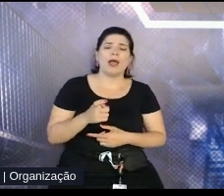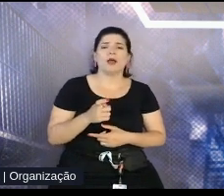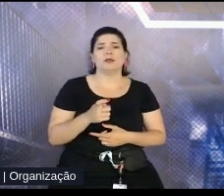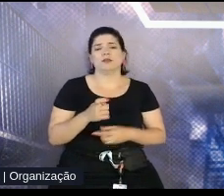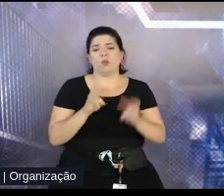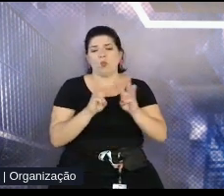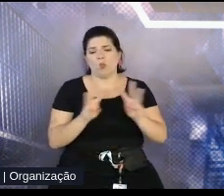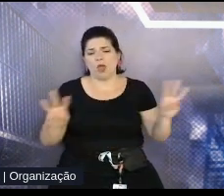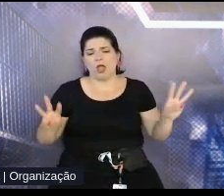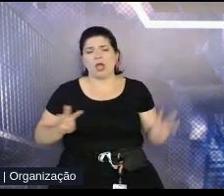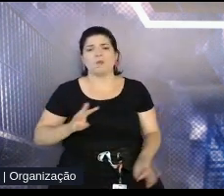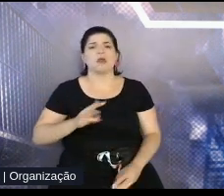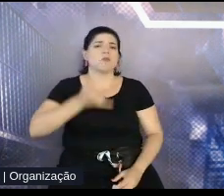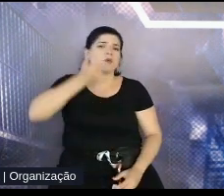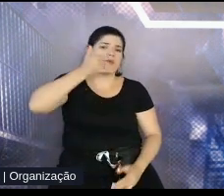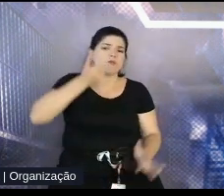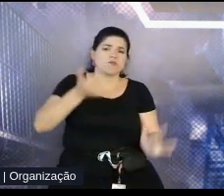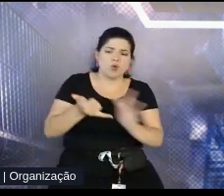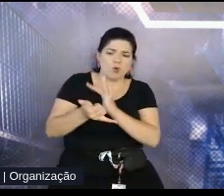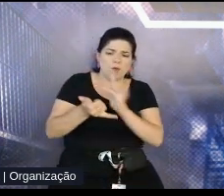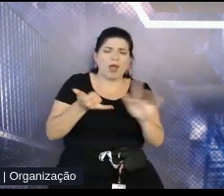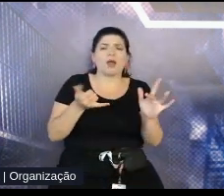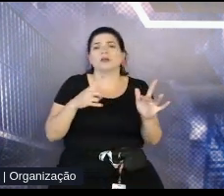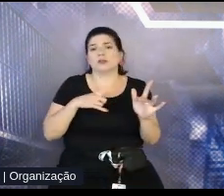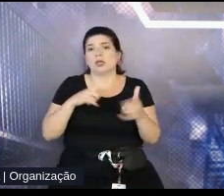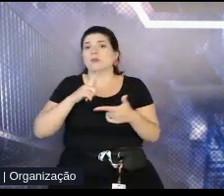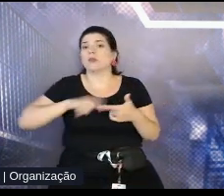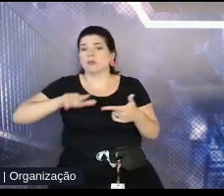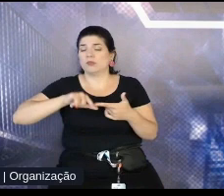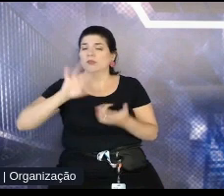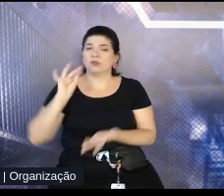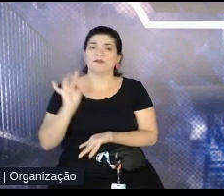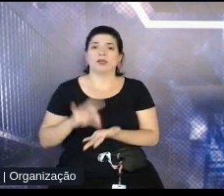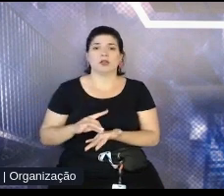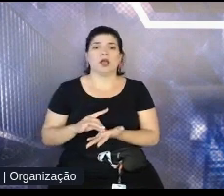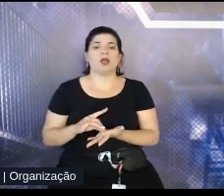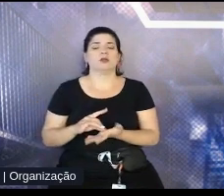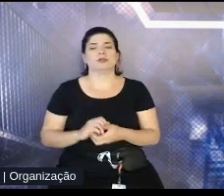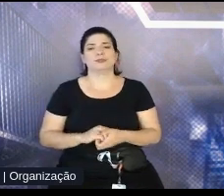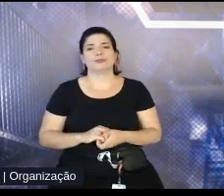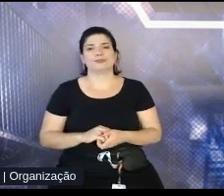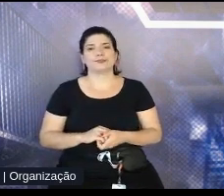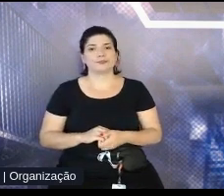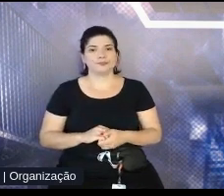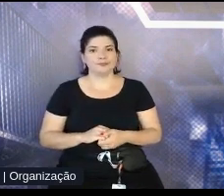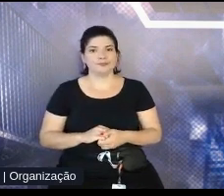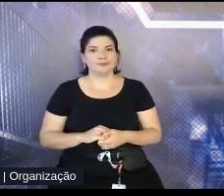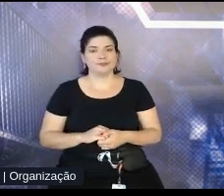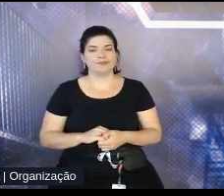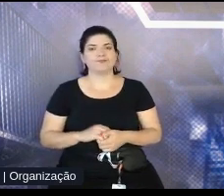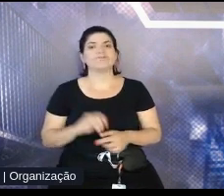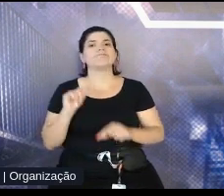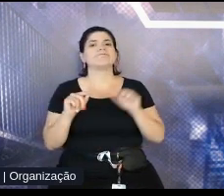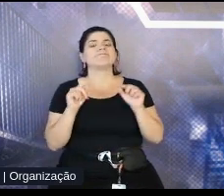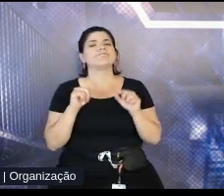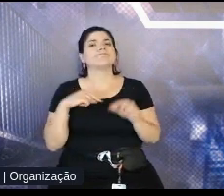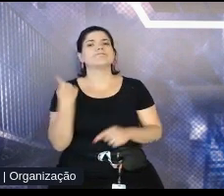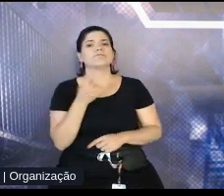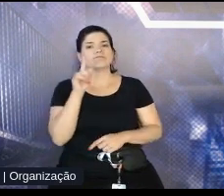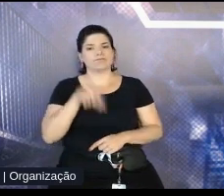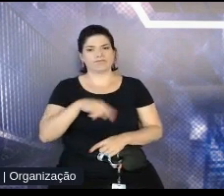softwares standalone. Então, a gente tem esse problema nítido hoje no mercado. E o que nós, né, como